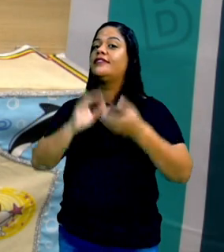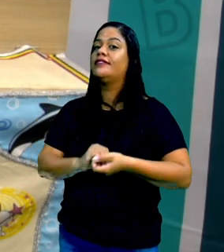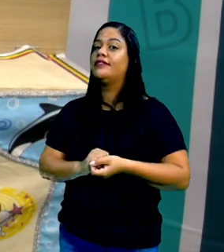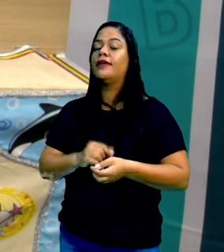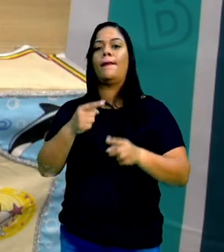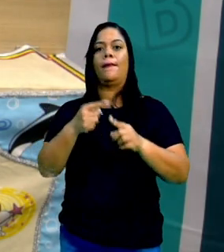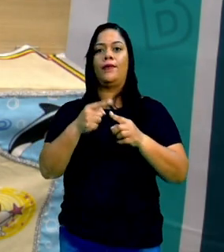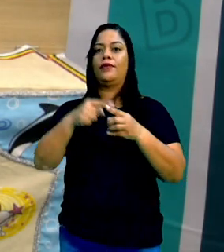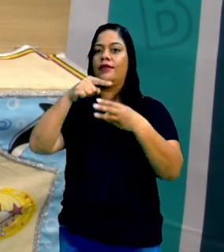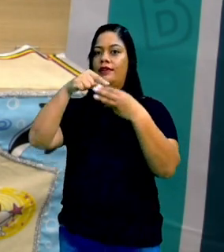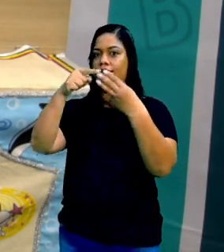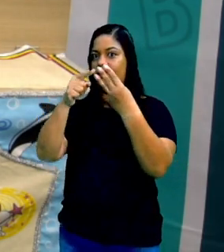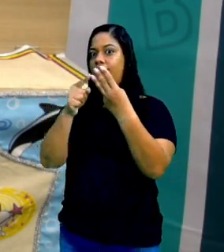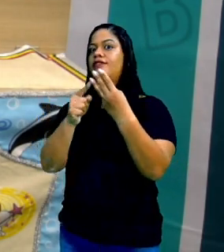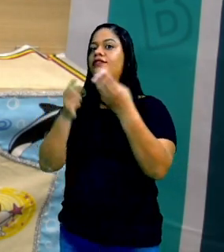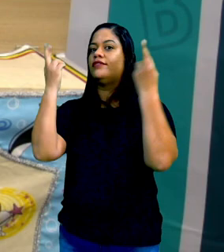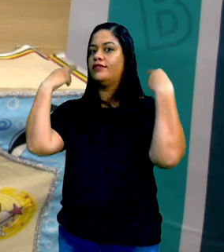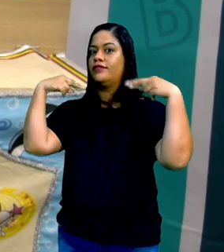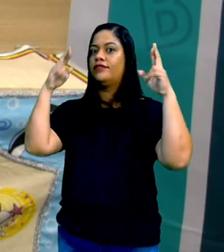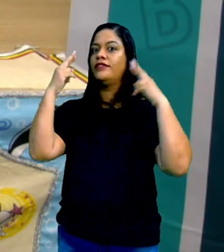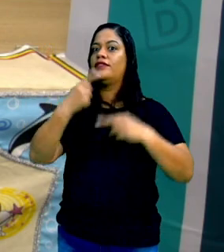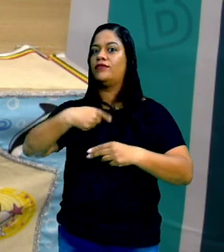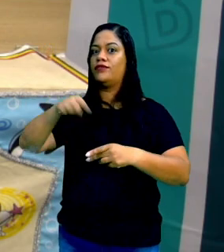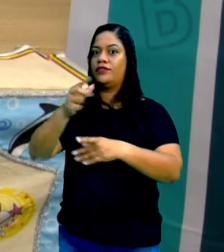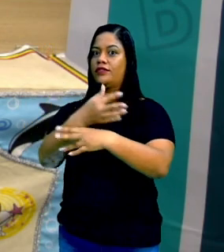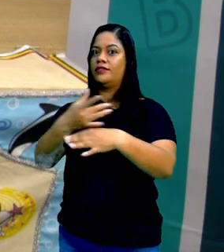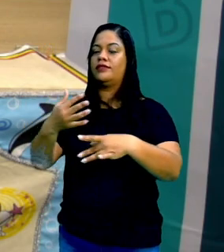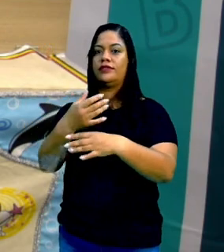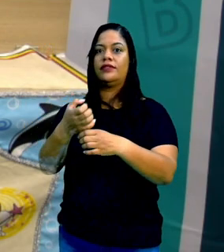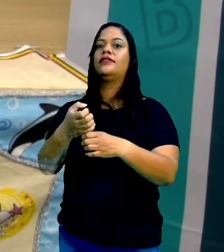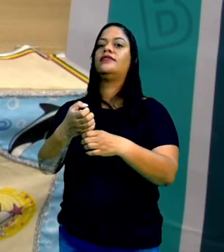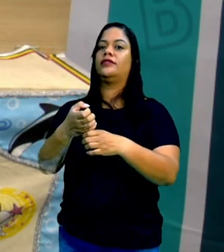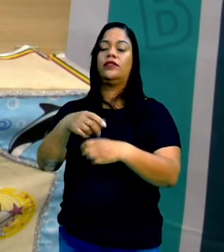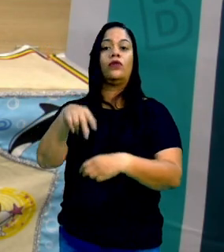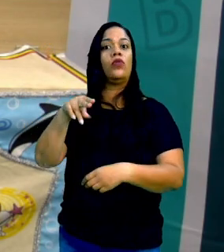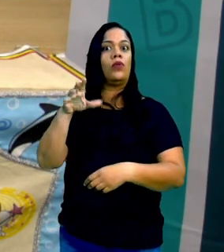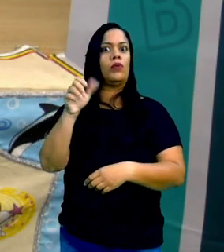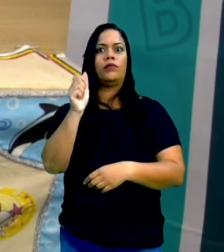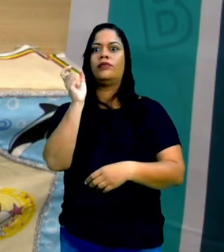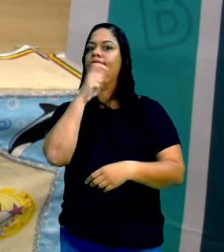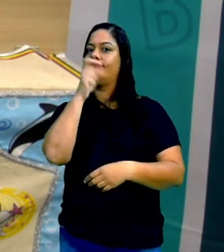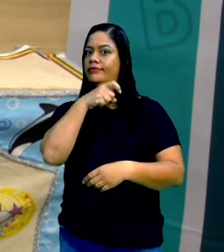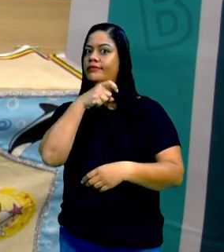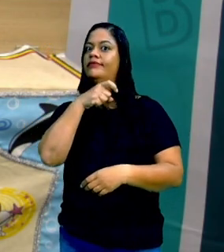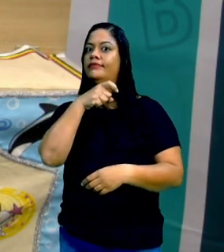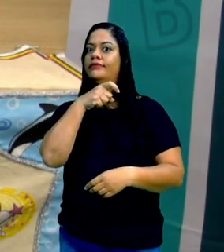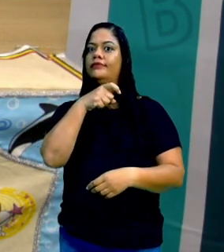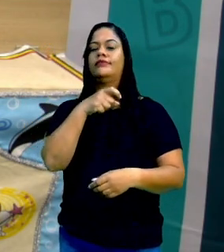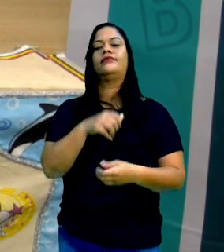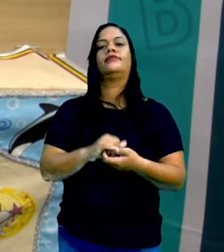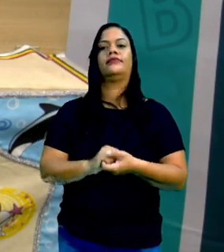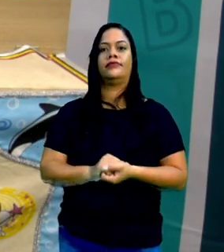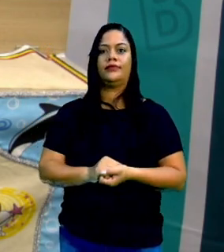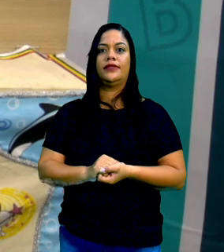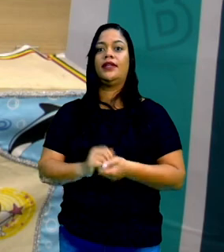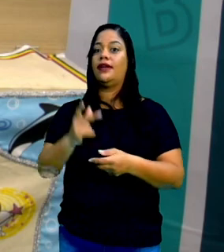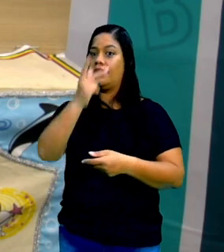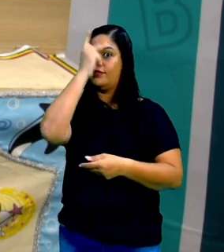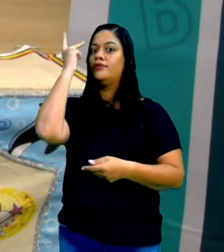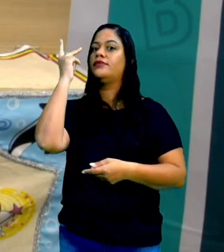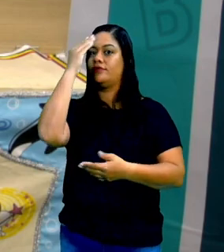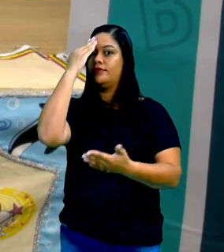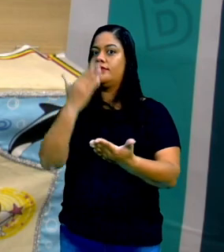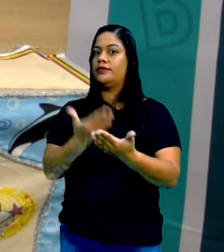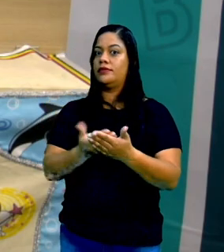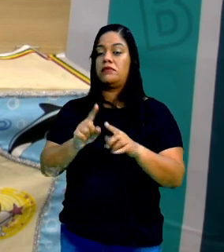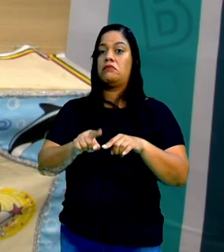Porque as ovelhinhas... As ovelhinhas não mentiam, né? É, justamente. Aí o povo acreditou. Aí o povo